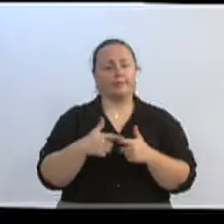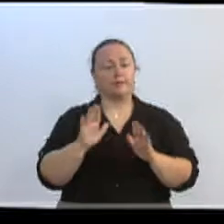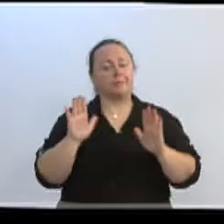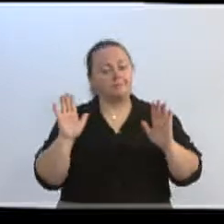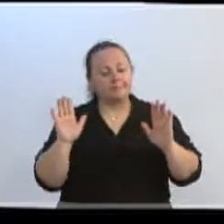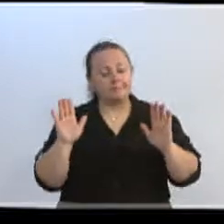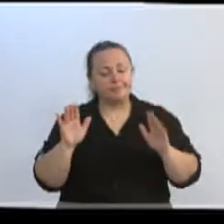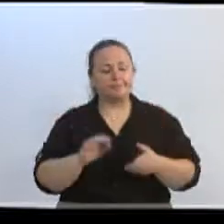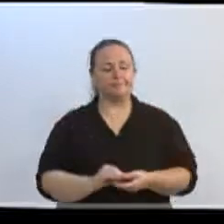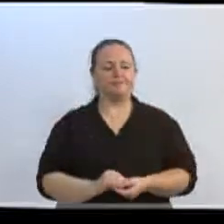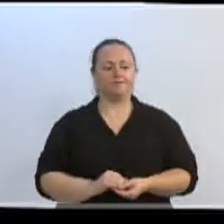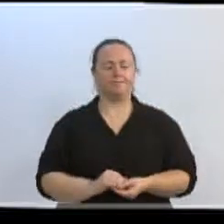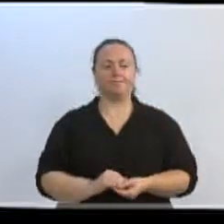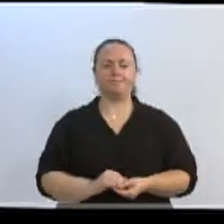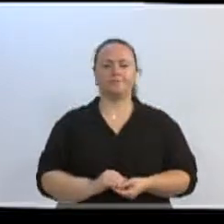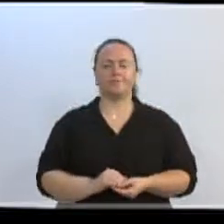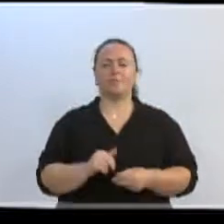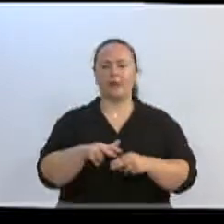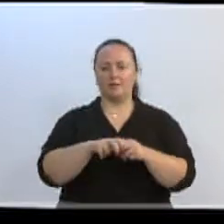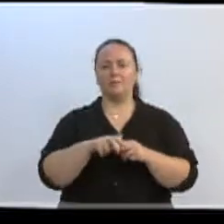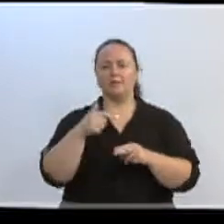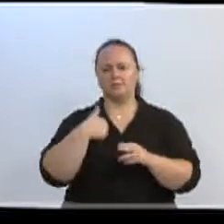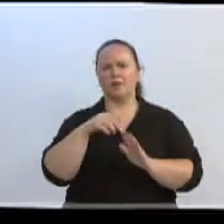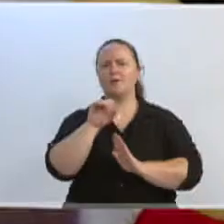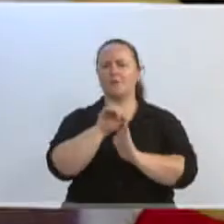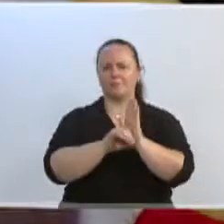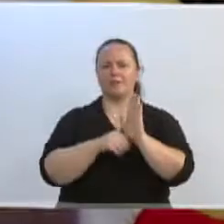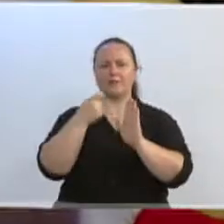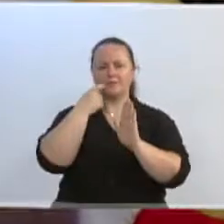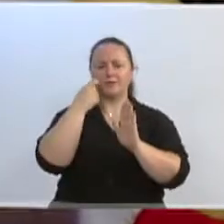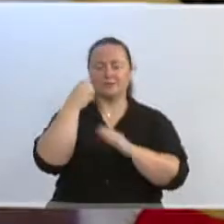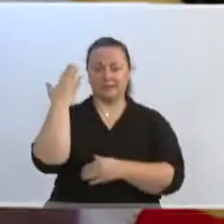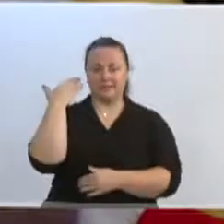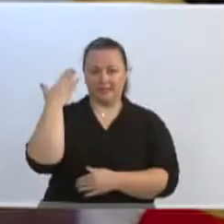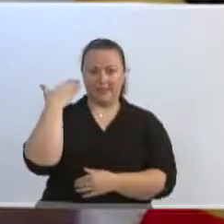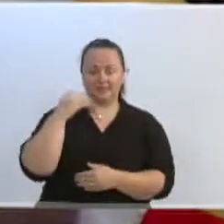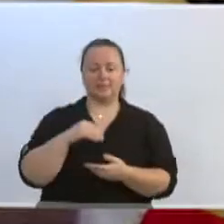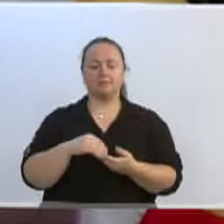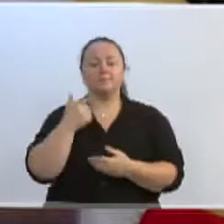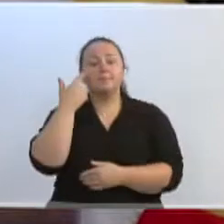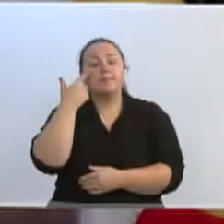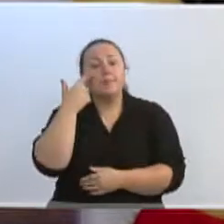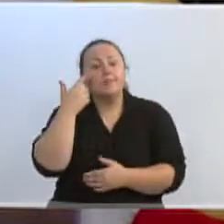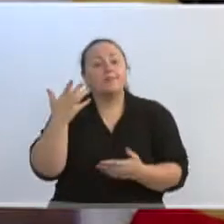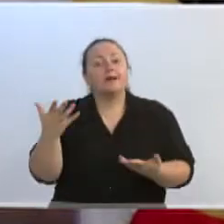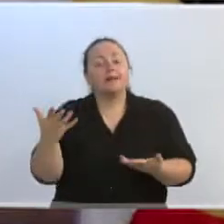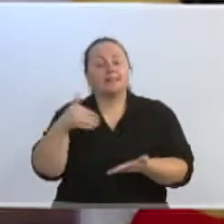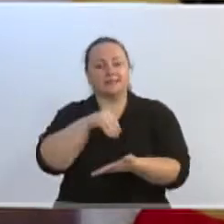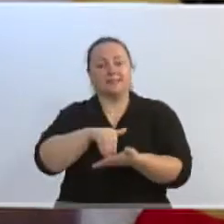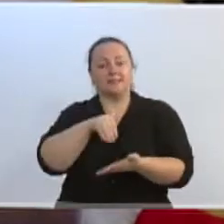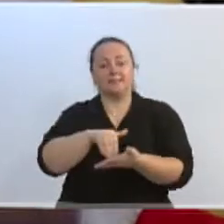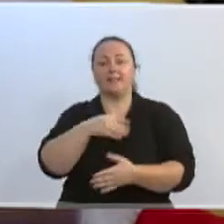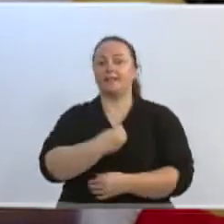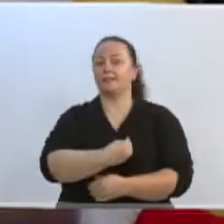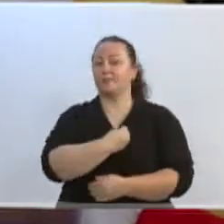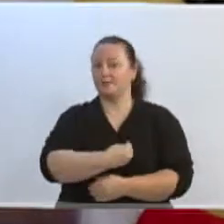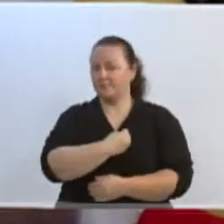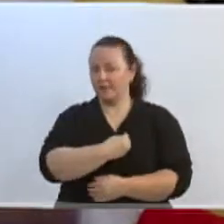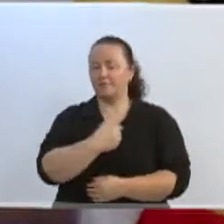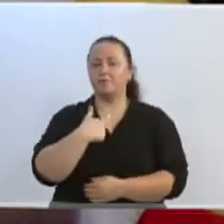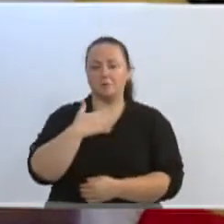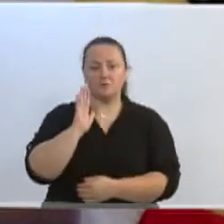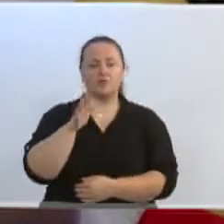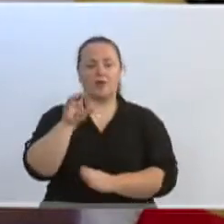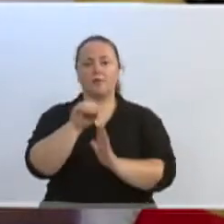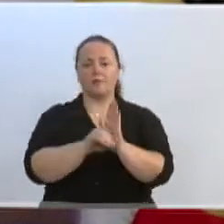encaminhei um ofício na sexta feira agora teremos o preto no branco ac em blumenau o secretário estará presente encaminhou ofício